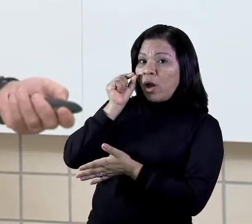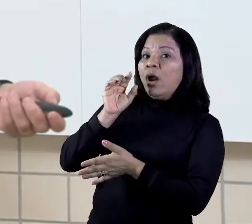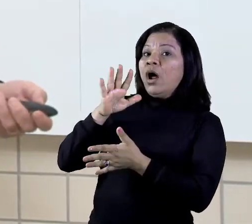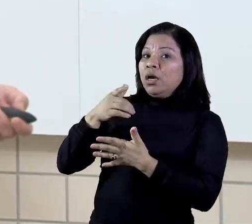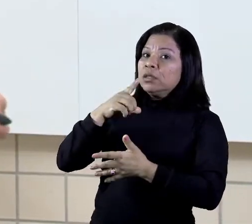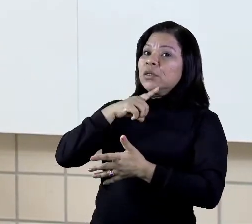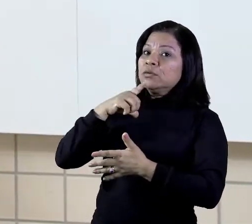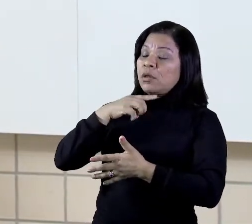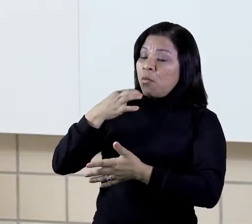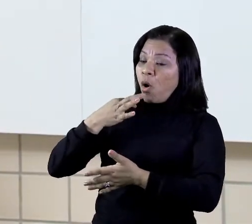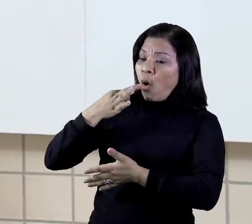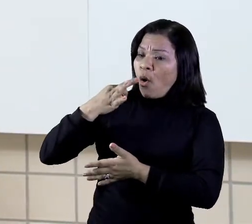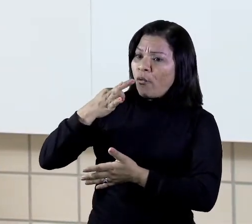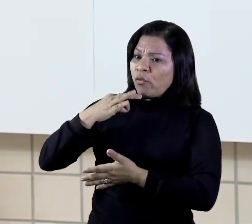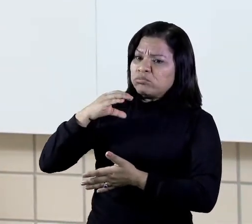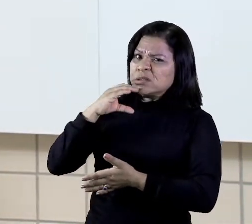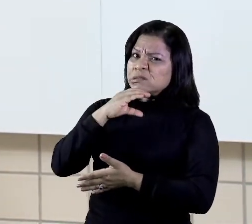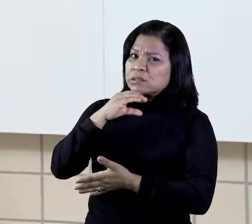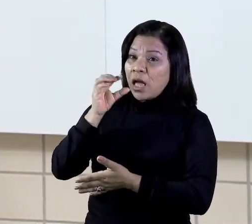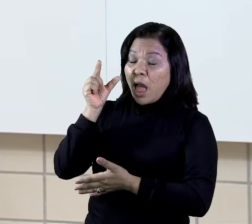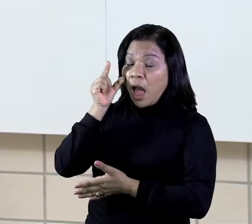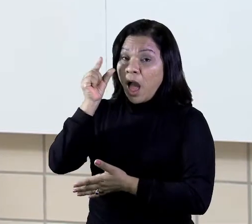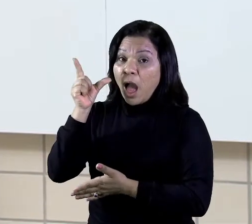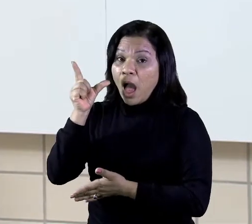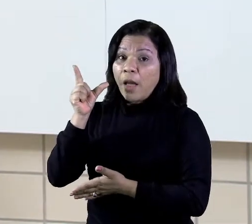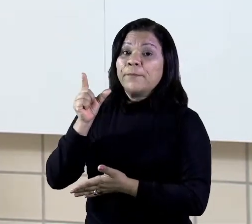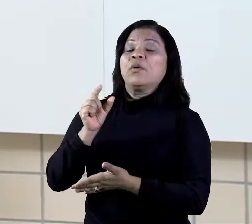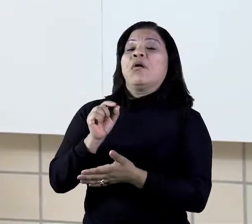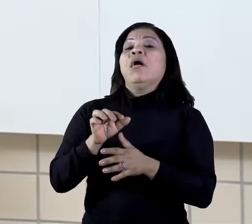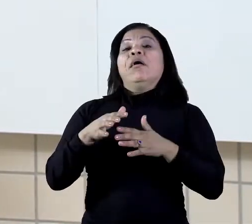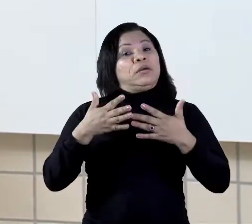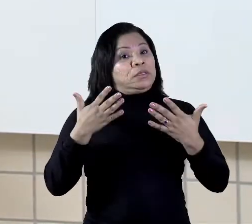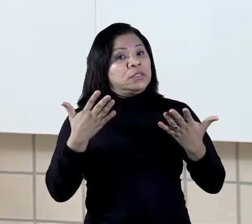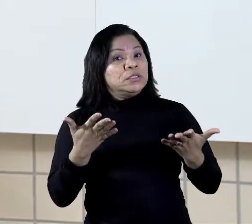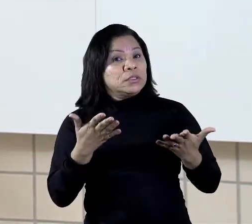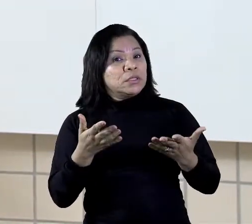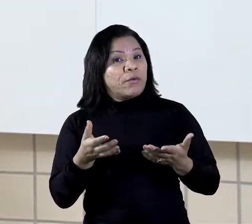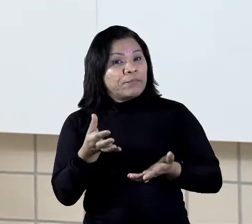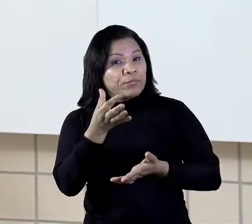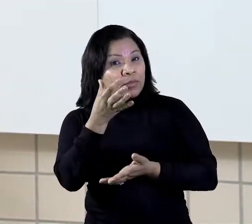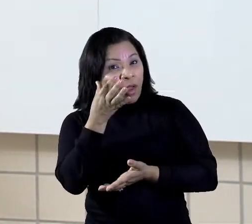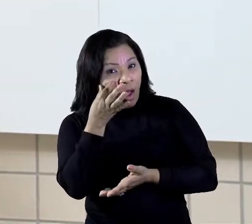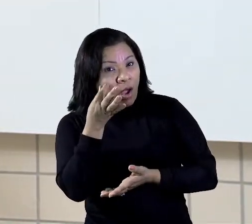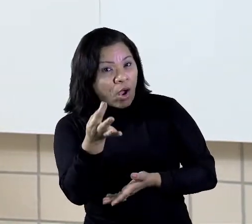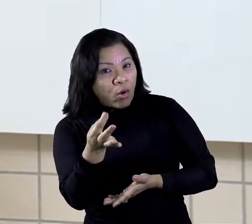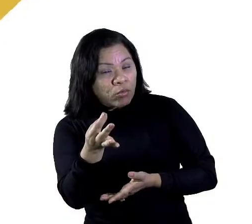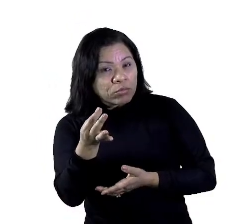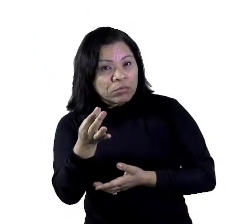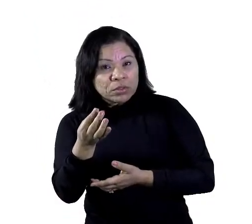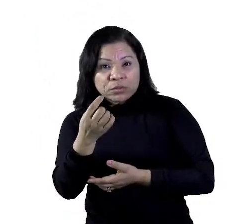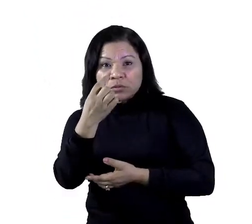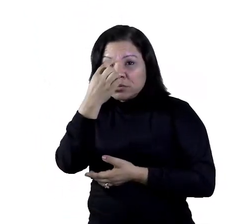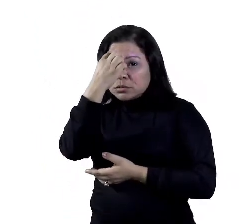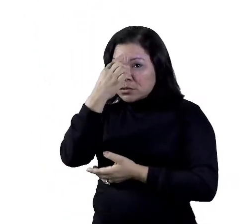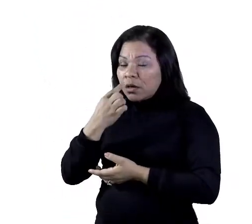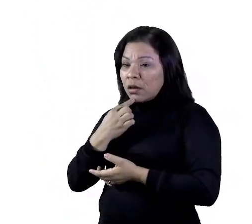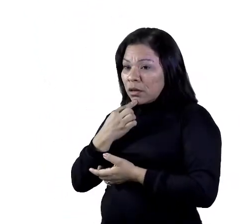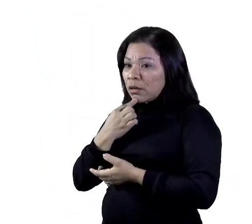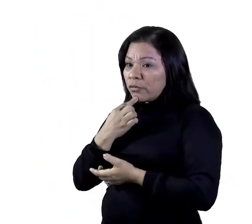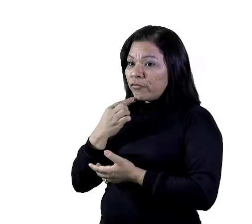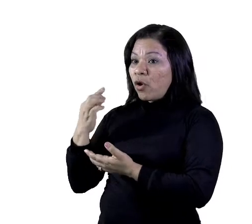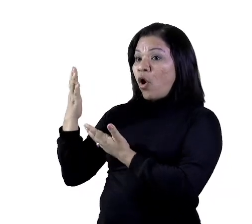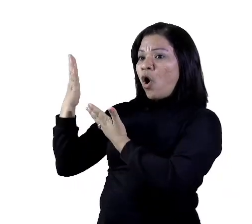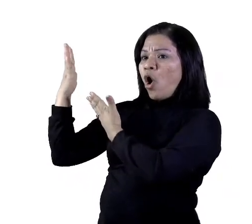voluntária e uma ação voluntária, não é? Então, observe no slide de vocês aí. Olha a fibra